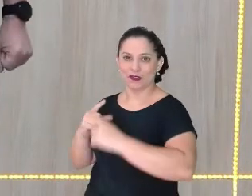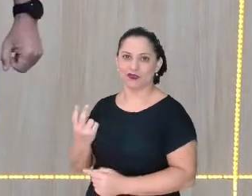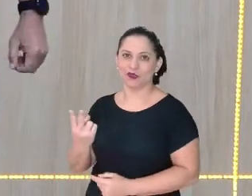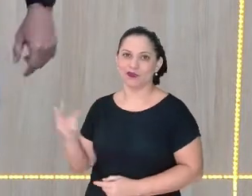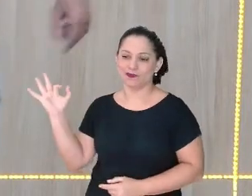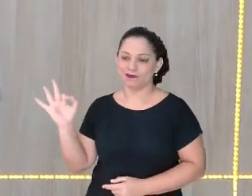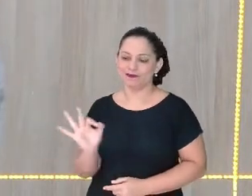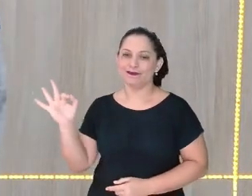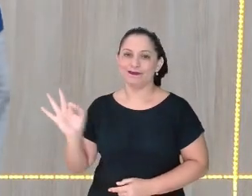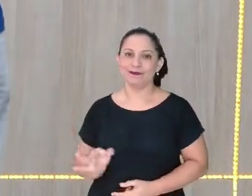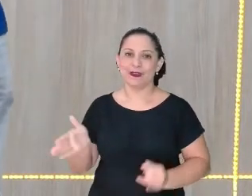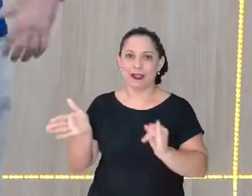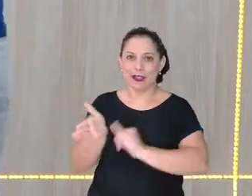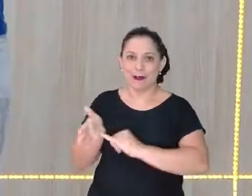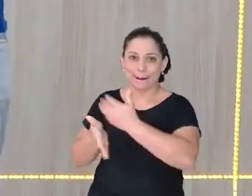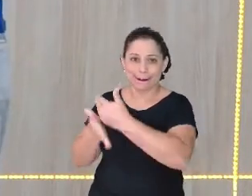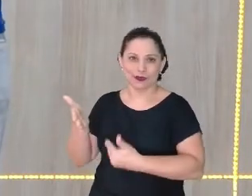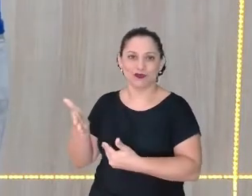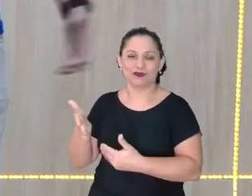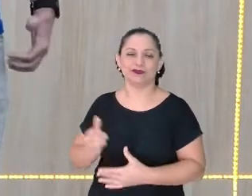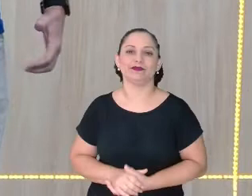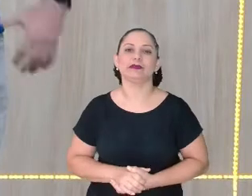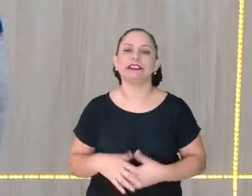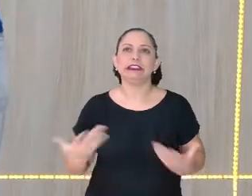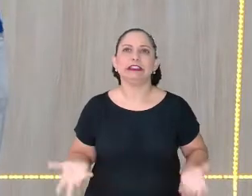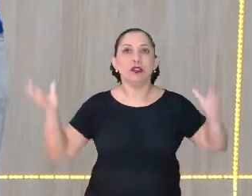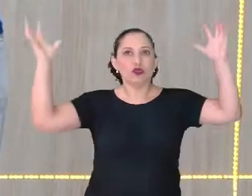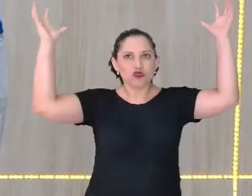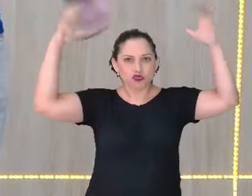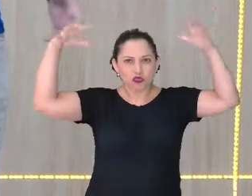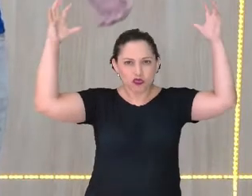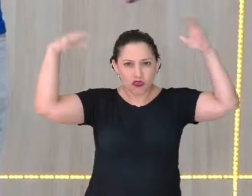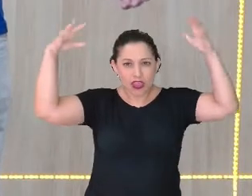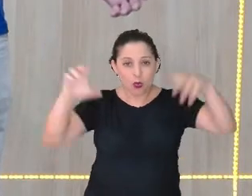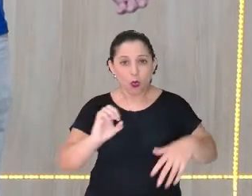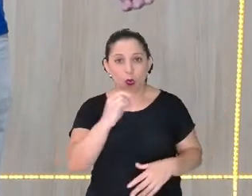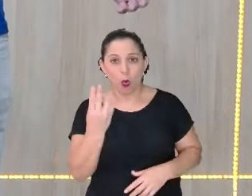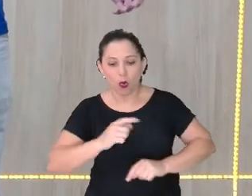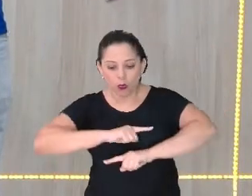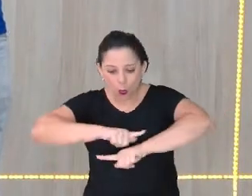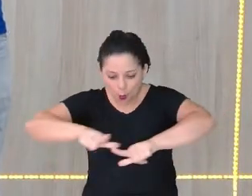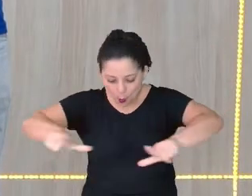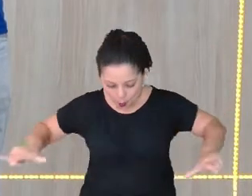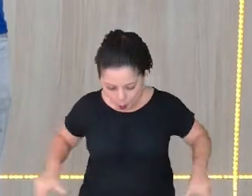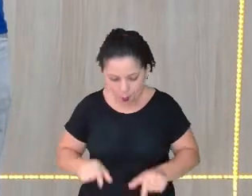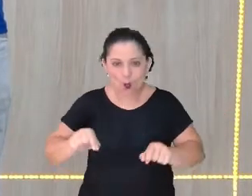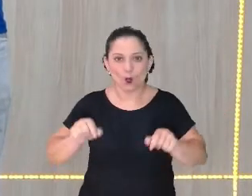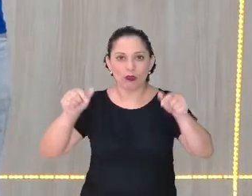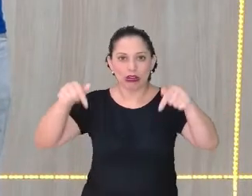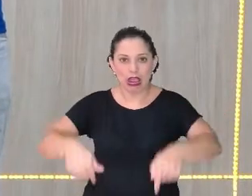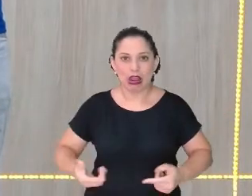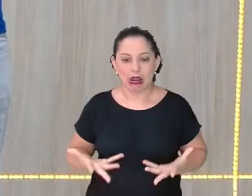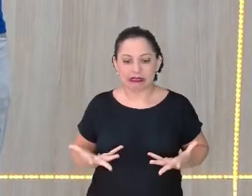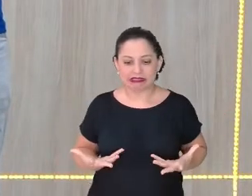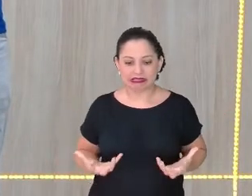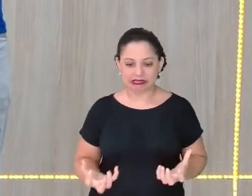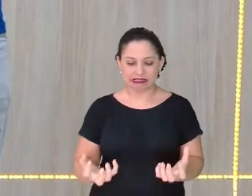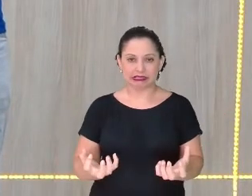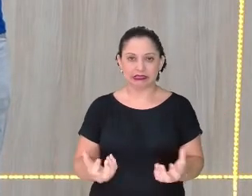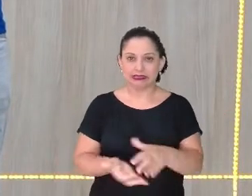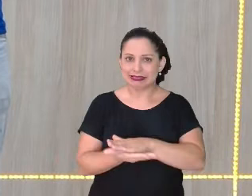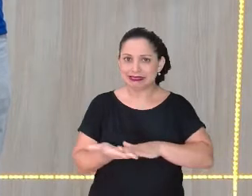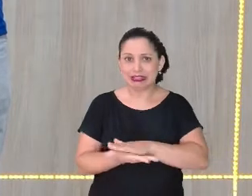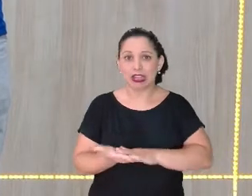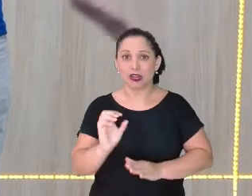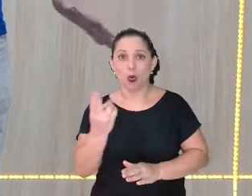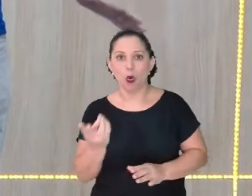cobrou. Se porventura choveu muito, ou secou, uma seca da gota, a agricultura acabou-se, não tive nada, uma